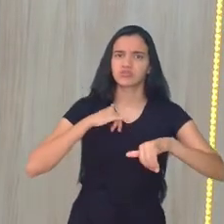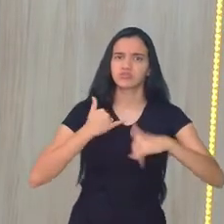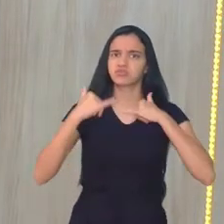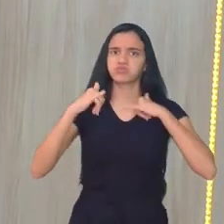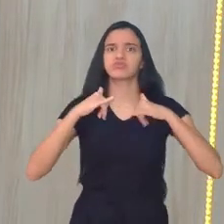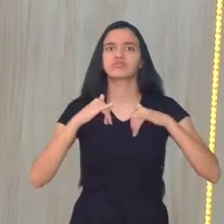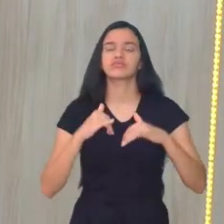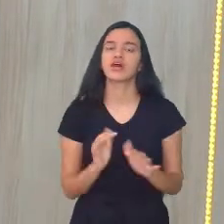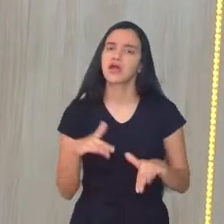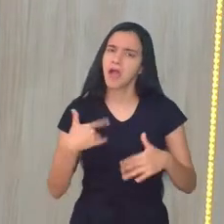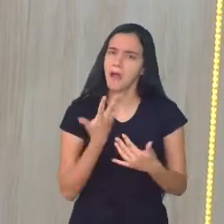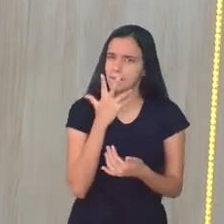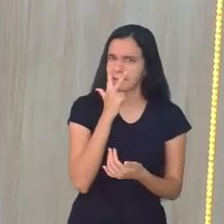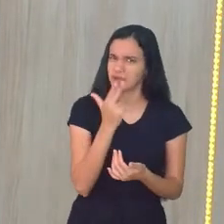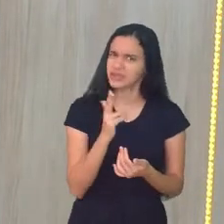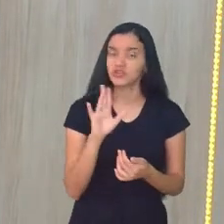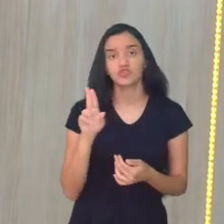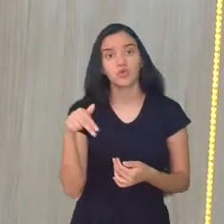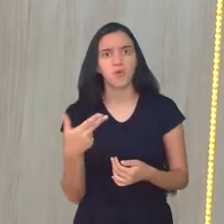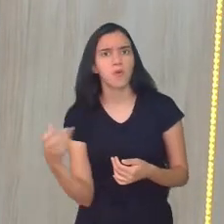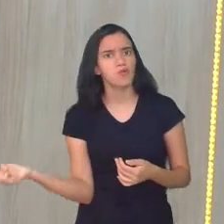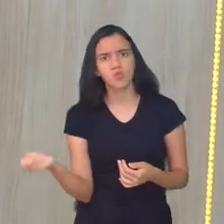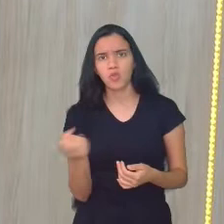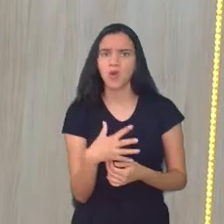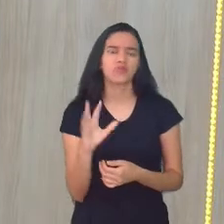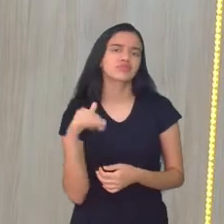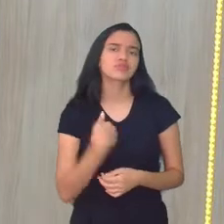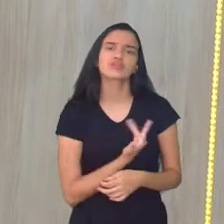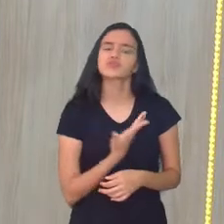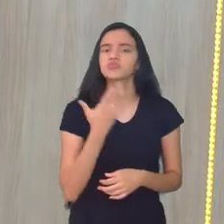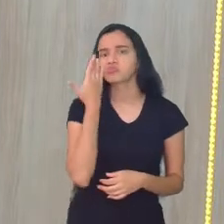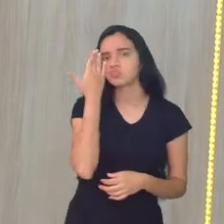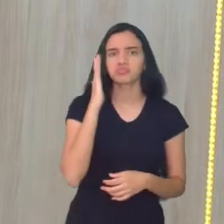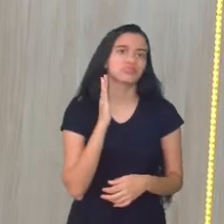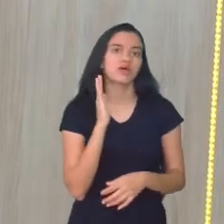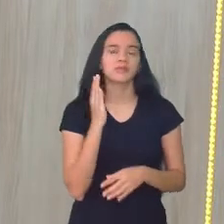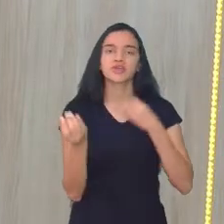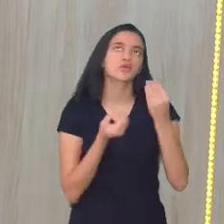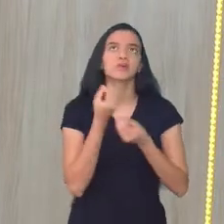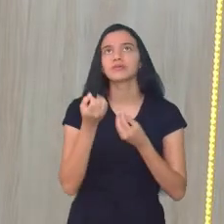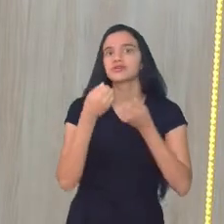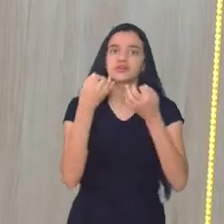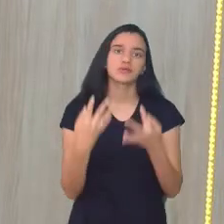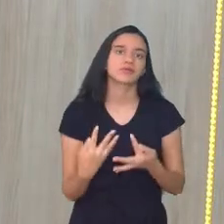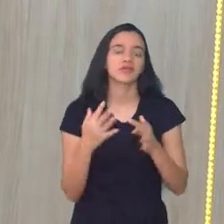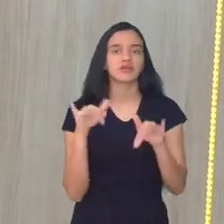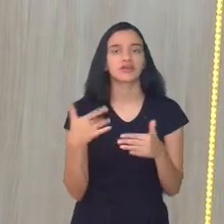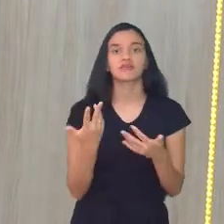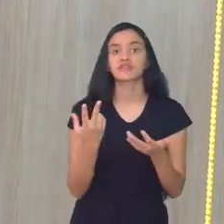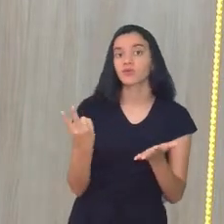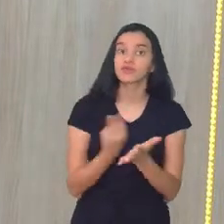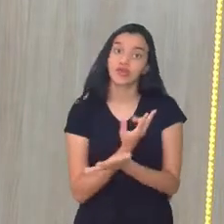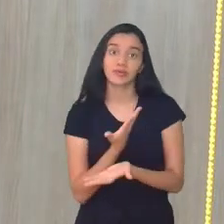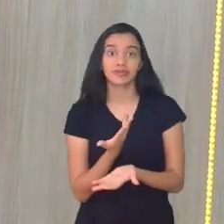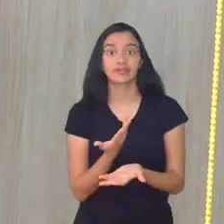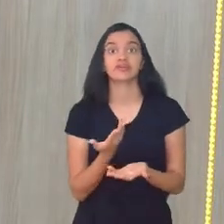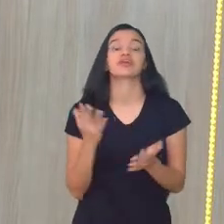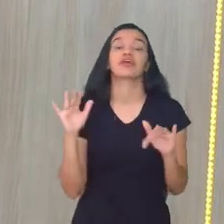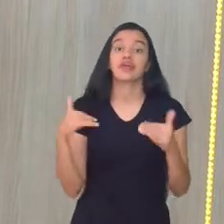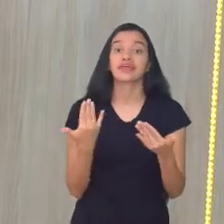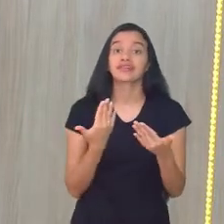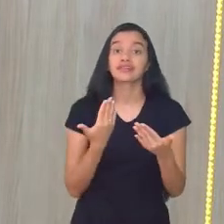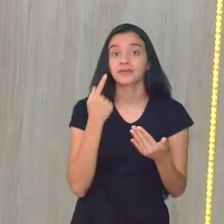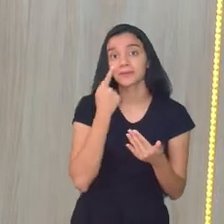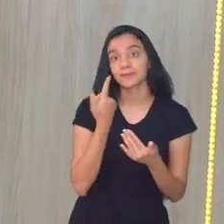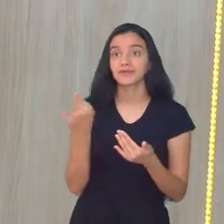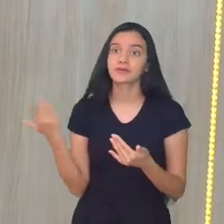que é parecido mesmo com choque? Ou é algo novo que a gente não sabe, vamos dizer assim, dizer o que foi que aconteceu? Então é